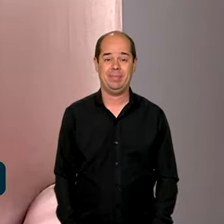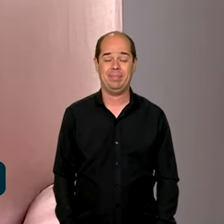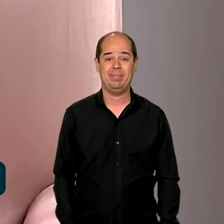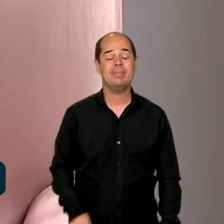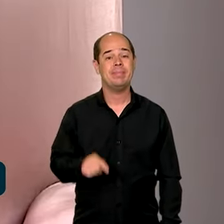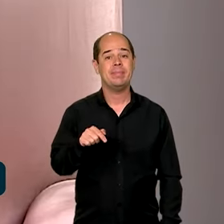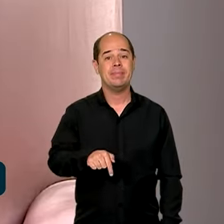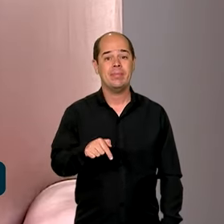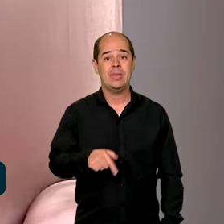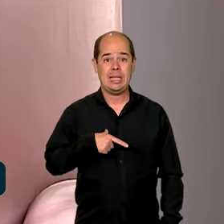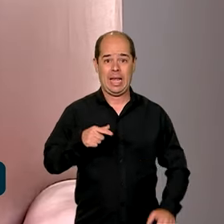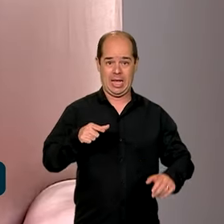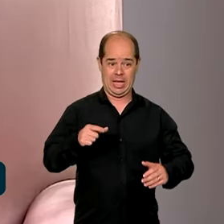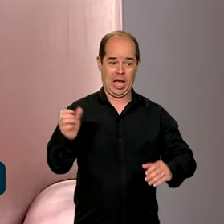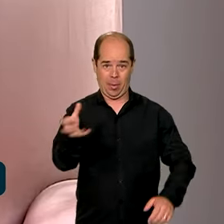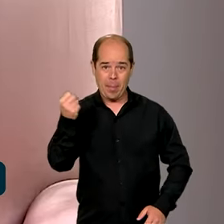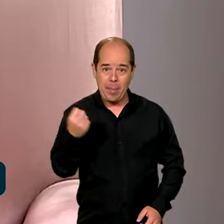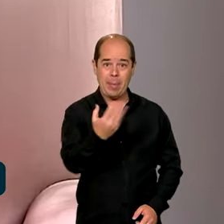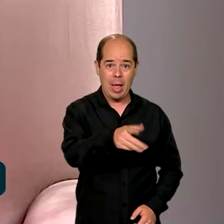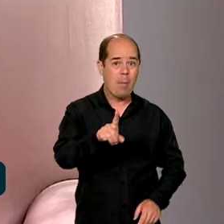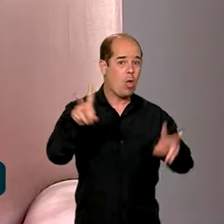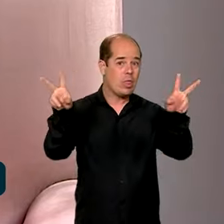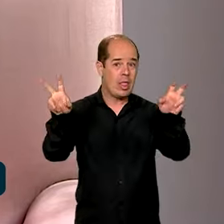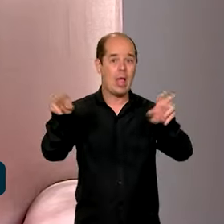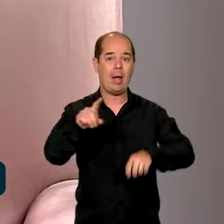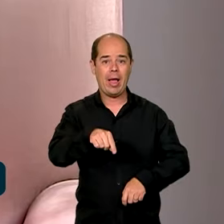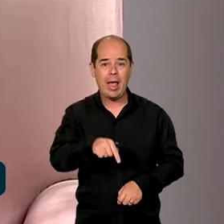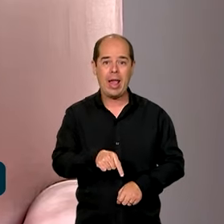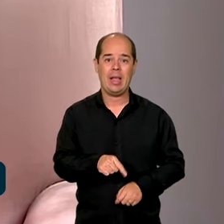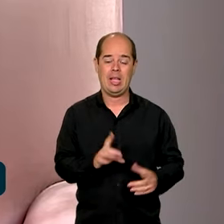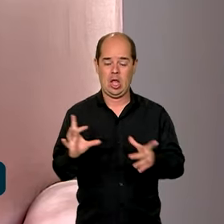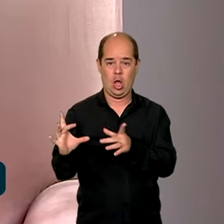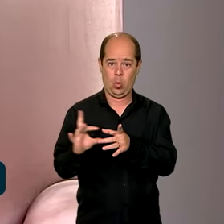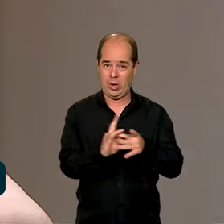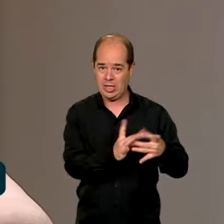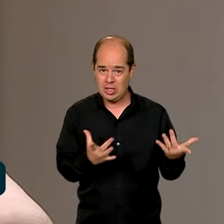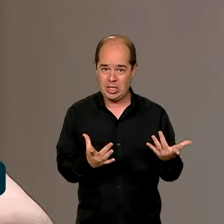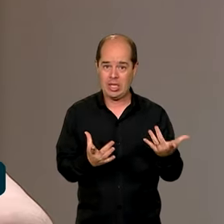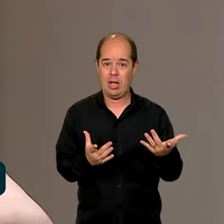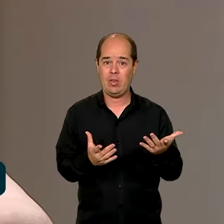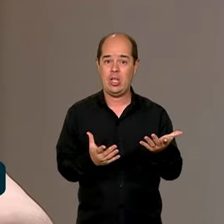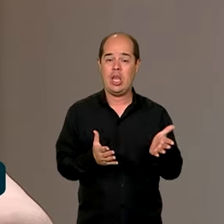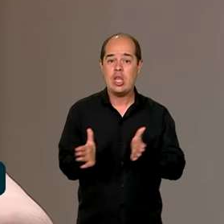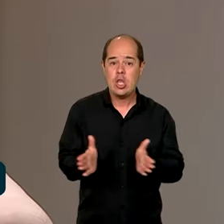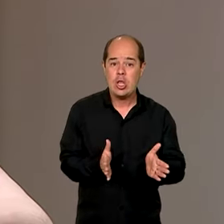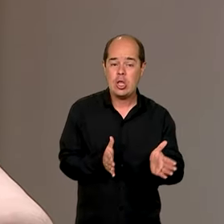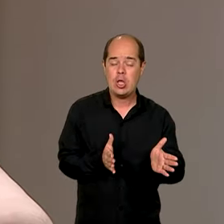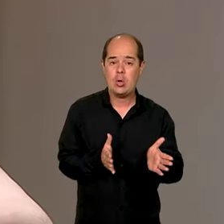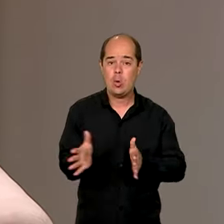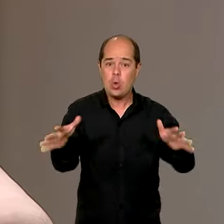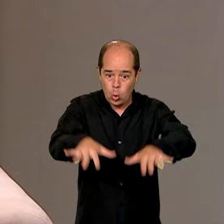é conectividade e inclusão digital. Por que o CNPq escolheu esse tema? O tema, na verdade,